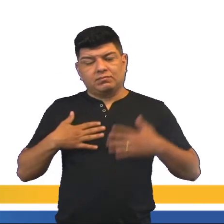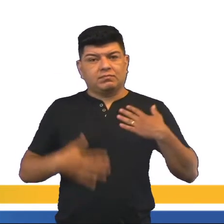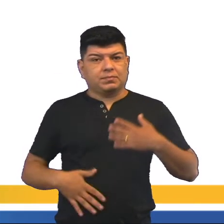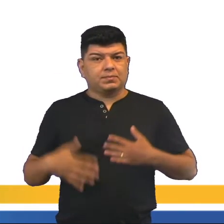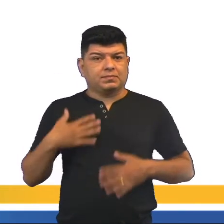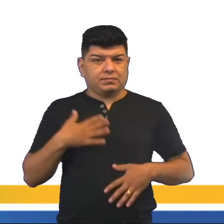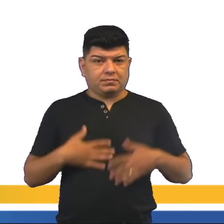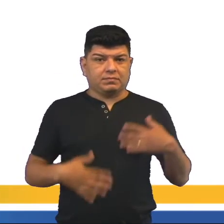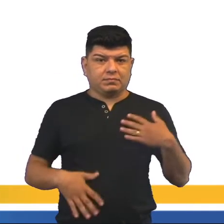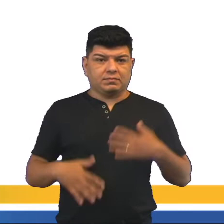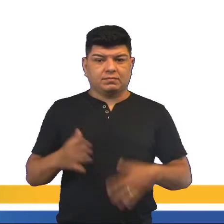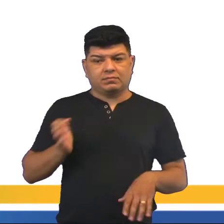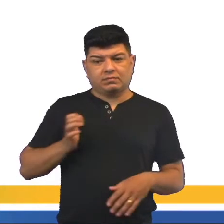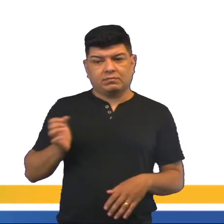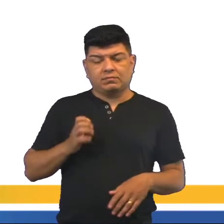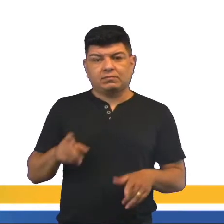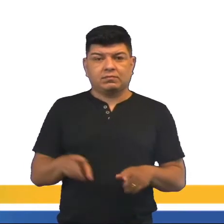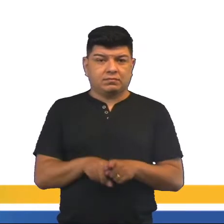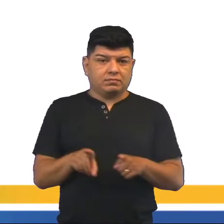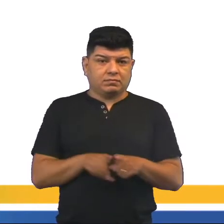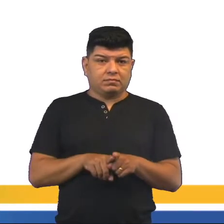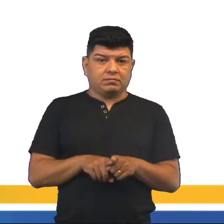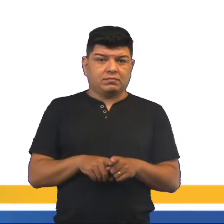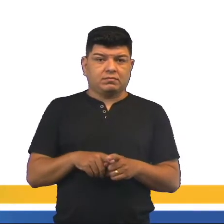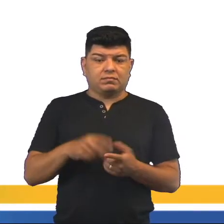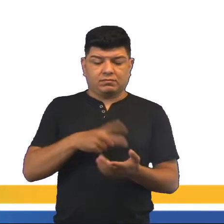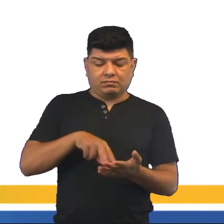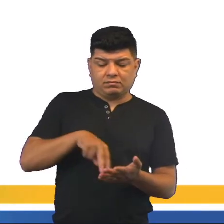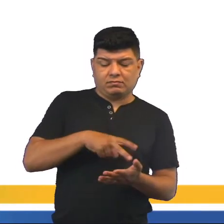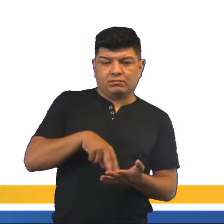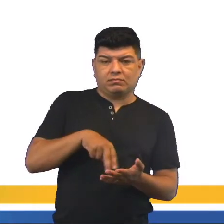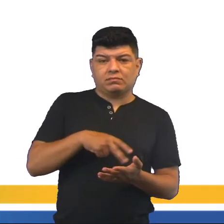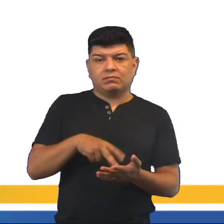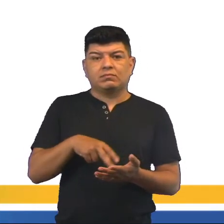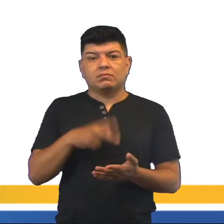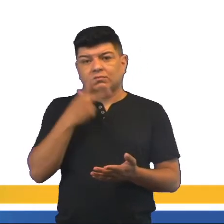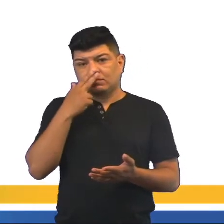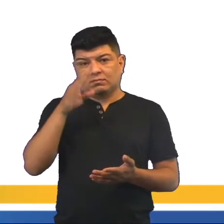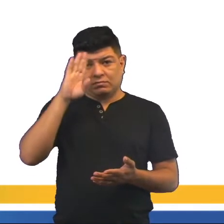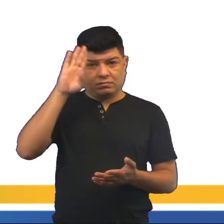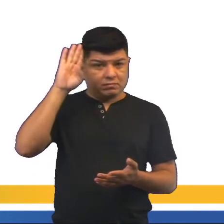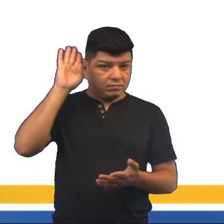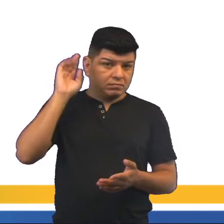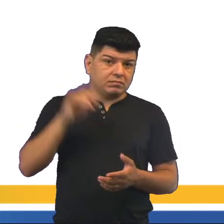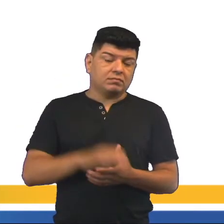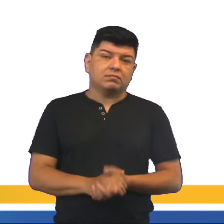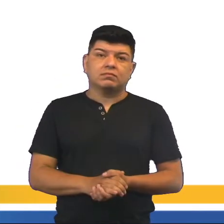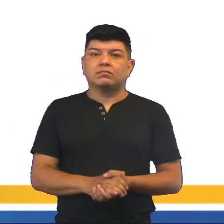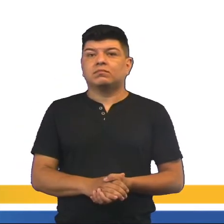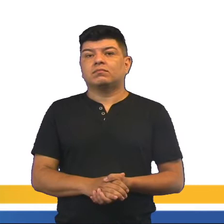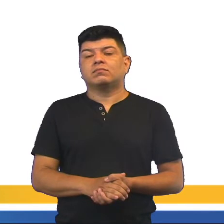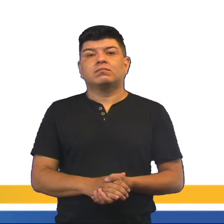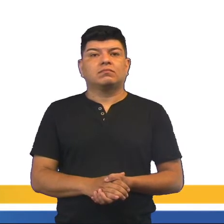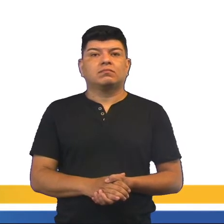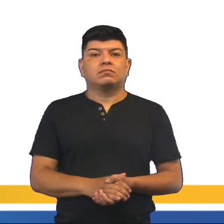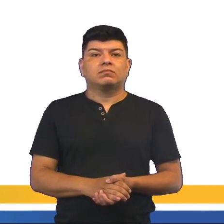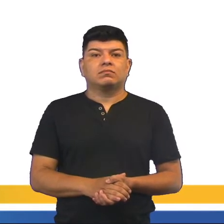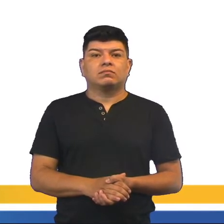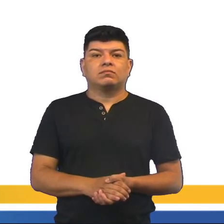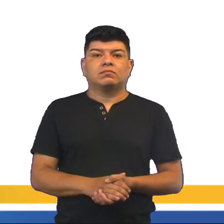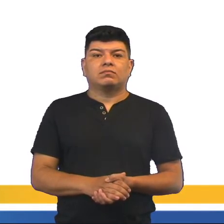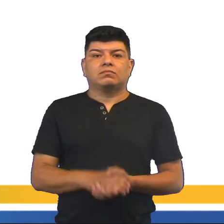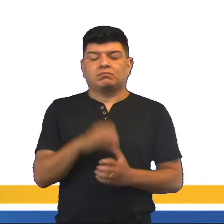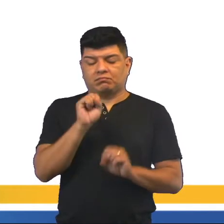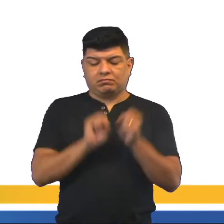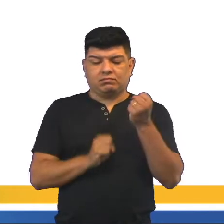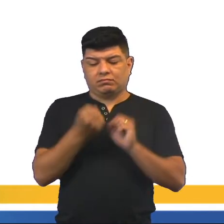corpos da nobreza e por ilustres bailarinos da Academia Real de balé, né? Como uma máquina